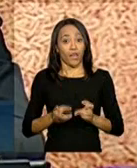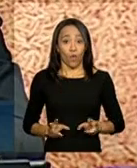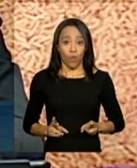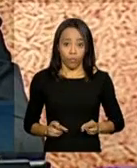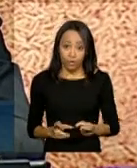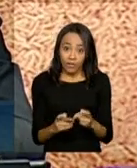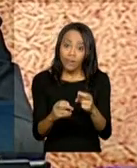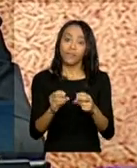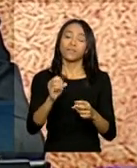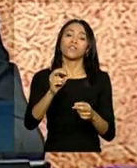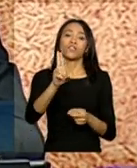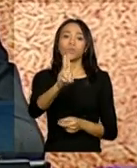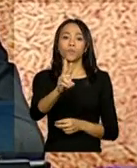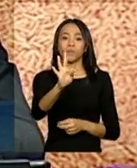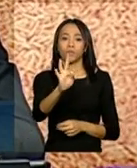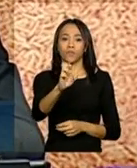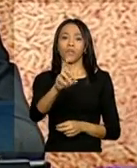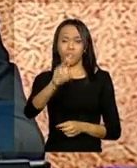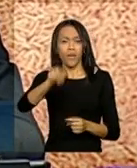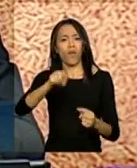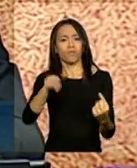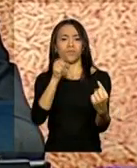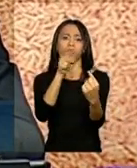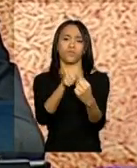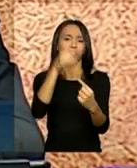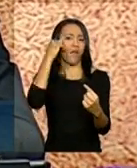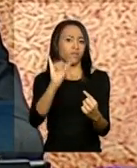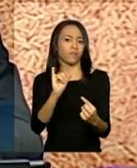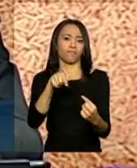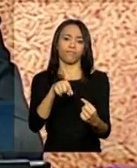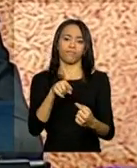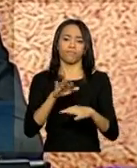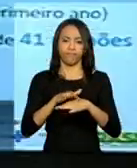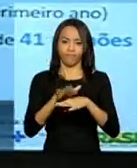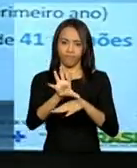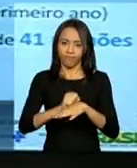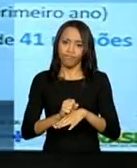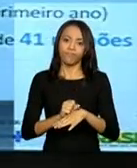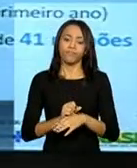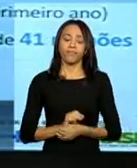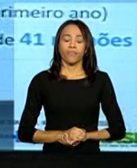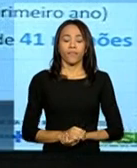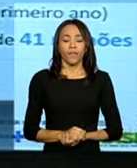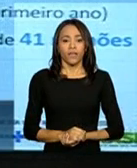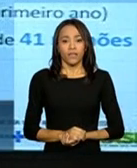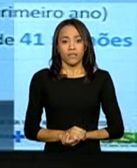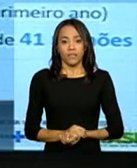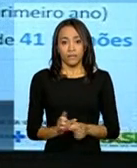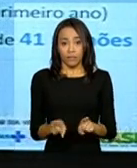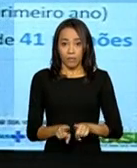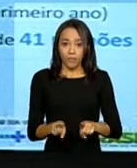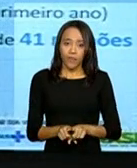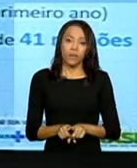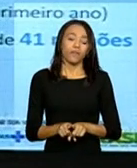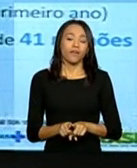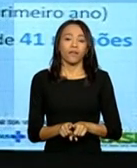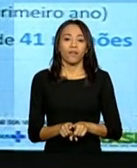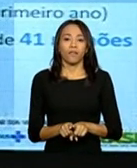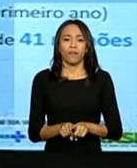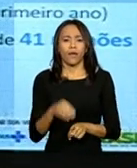o principal objetivo dessa vacinação pode passar eh para se eh adquirir